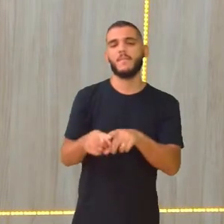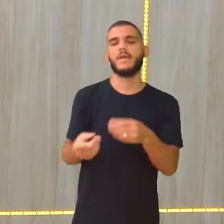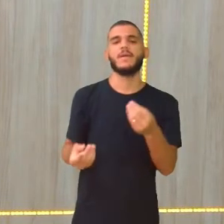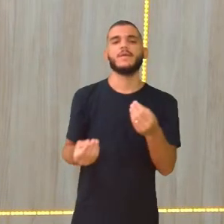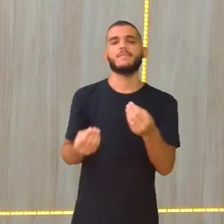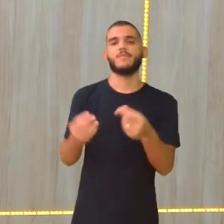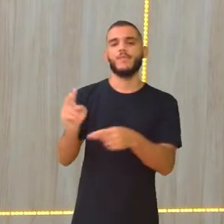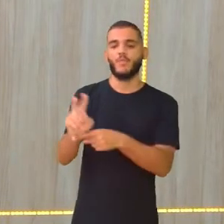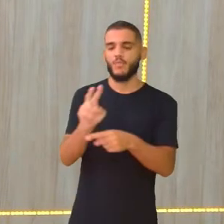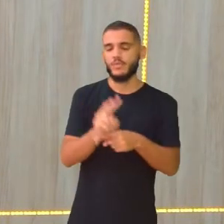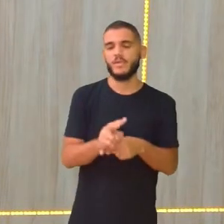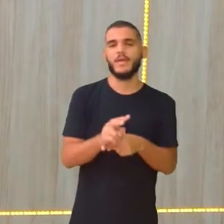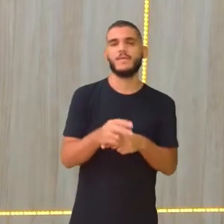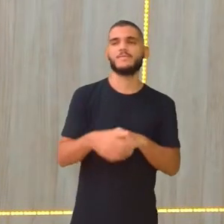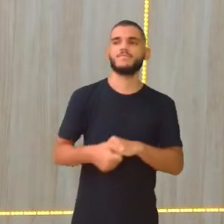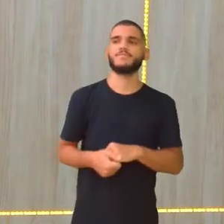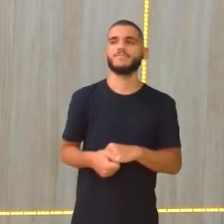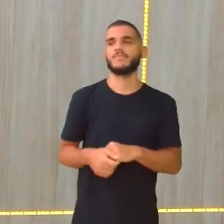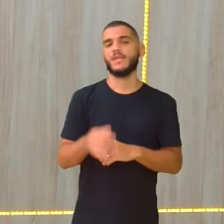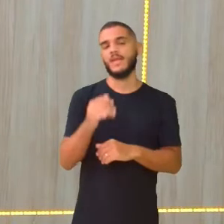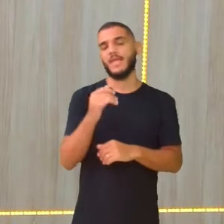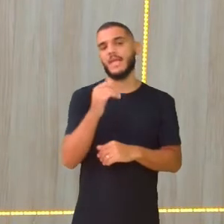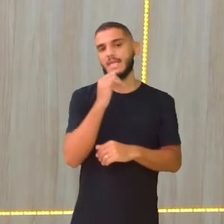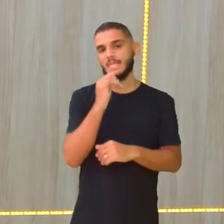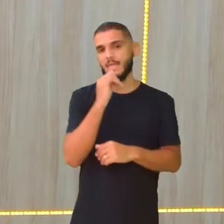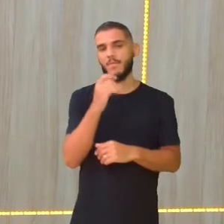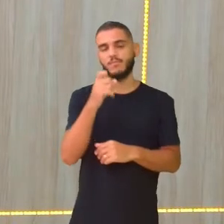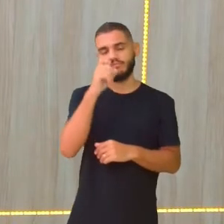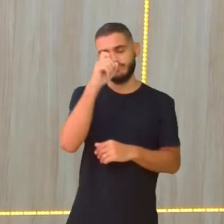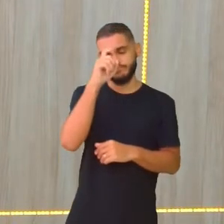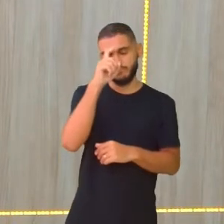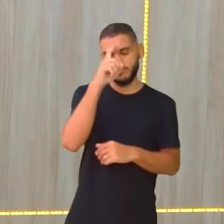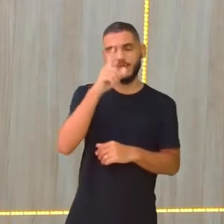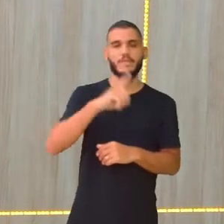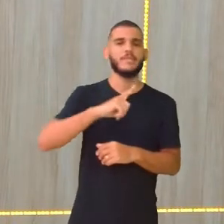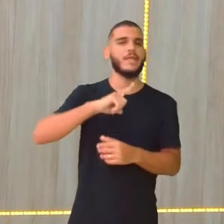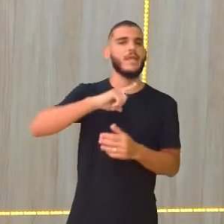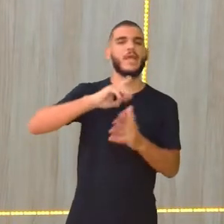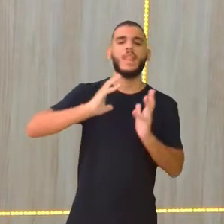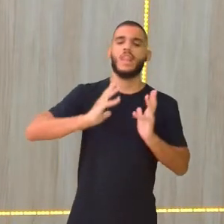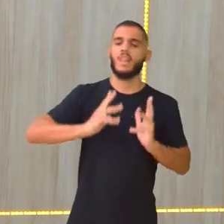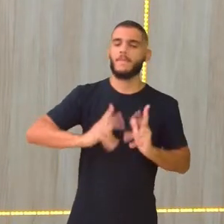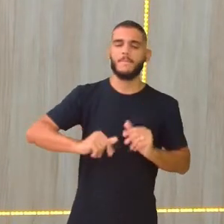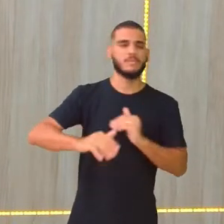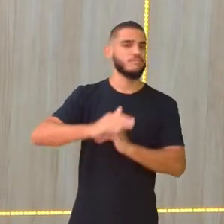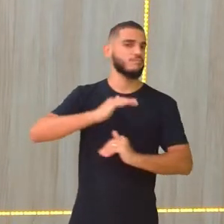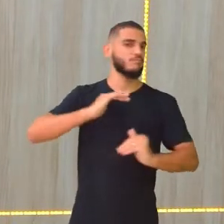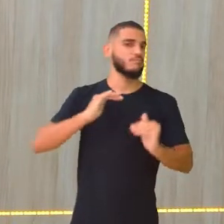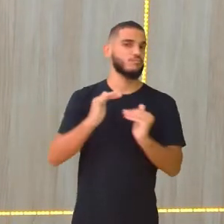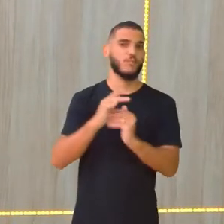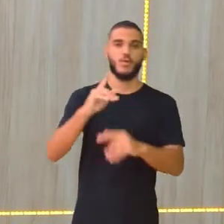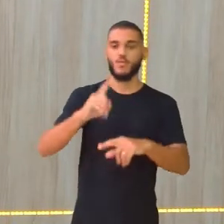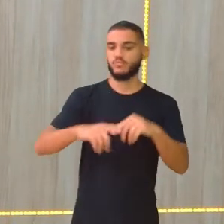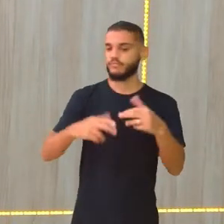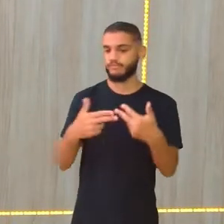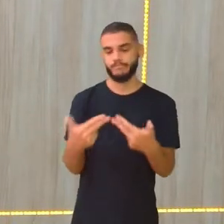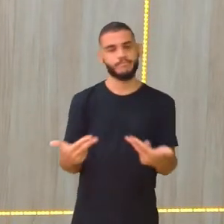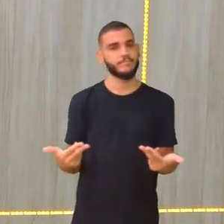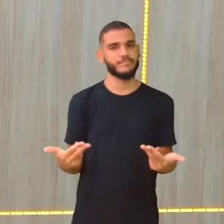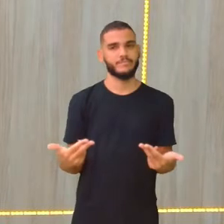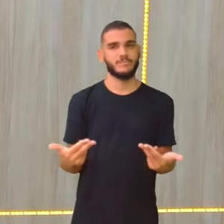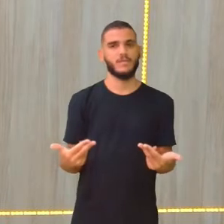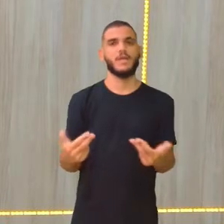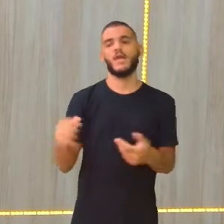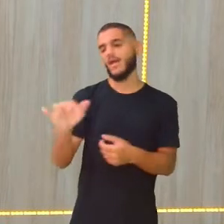alimentos. Lá no hospital, a asepsia, a limpeza de todos os instrumentos, né? A questão aí de uma cirurgia ou até mesmo